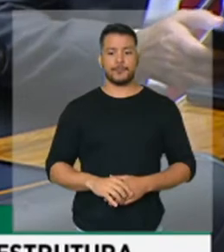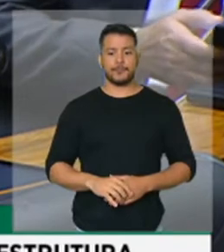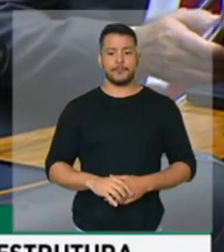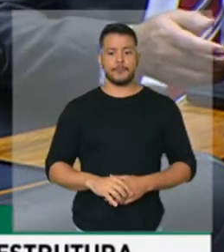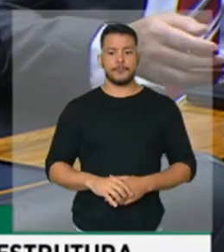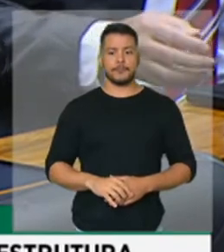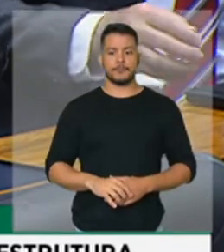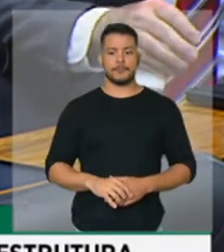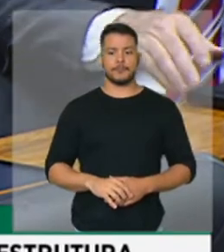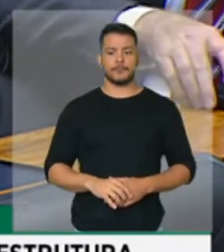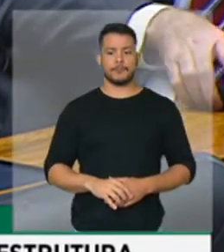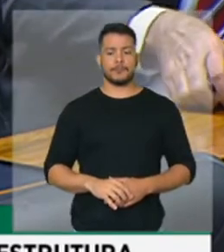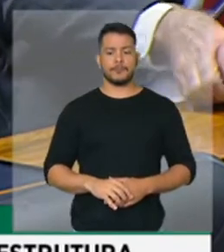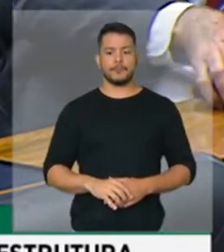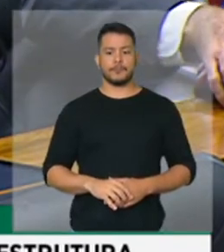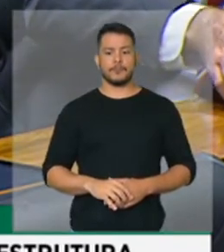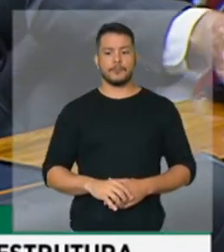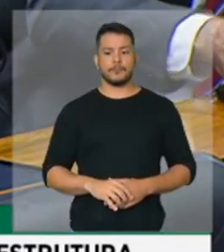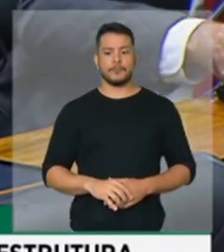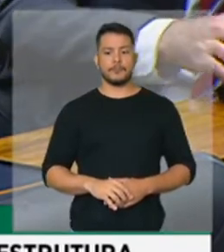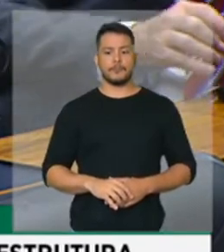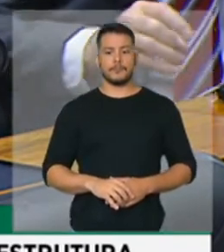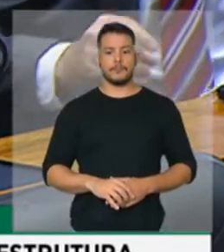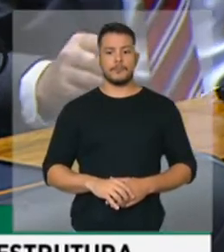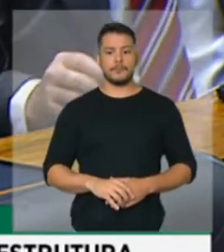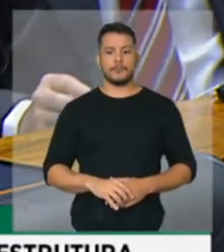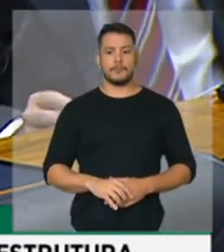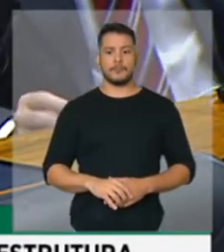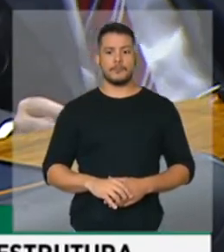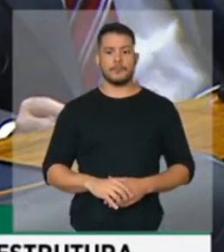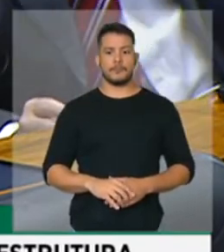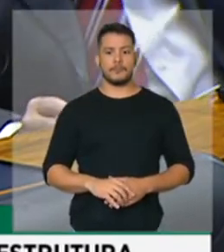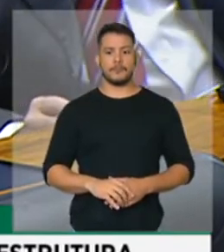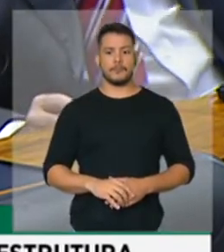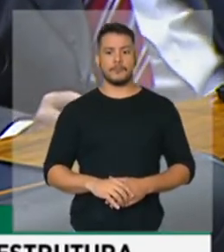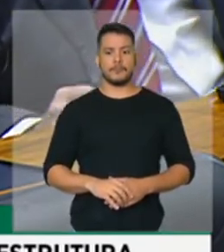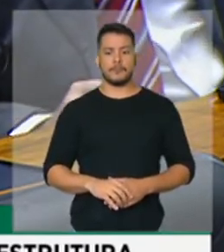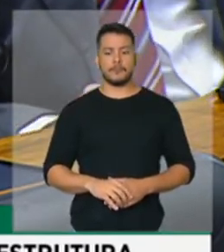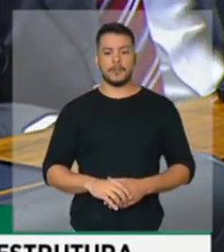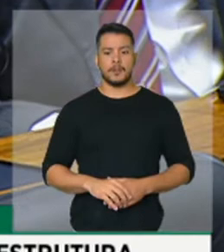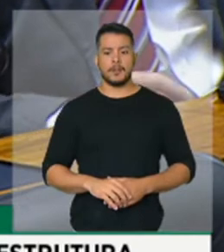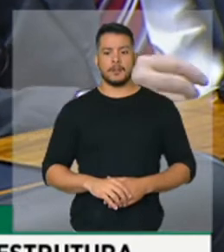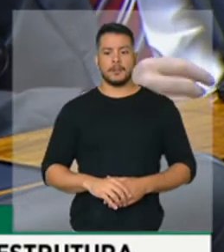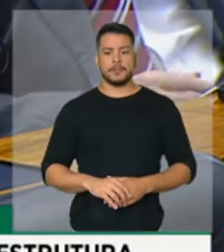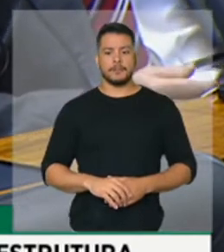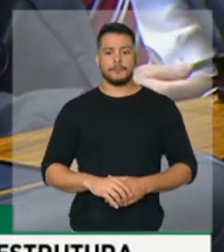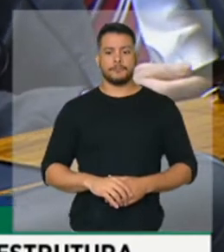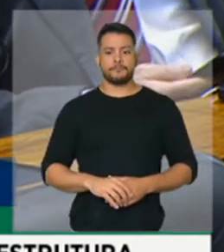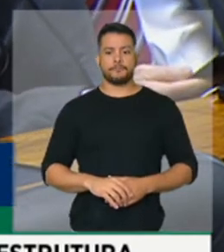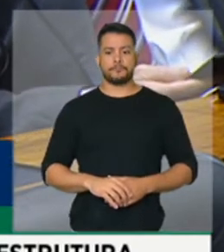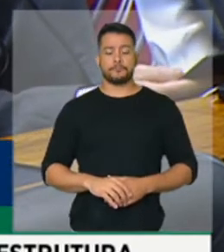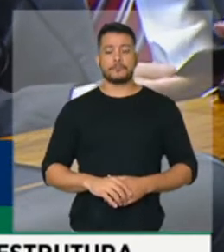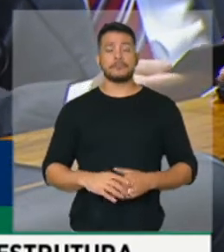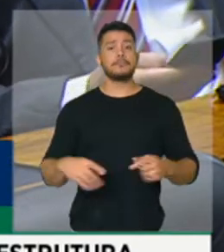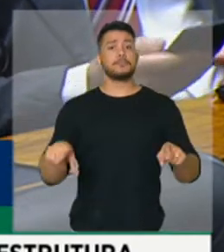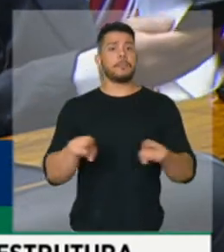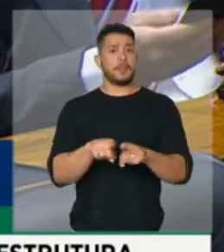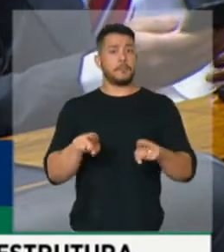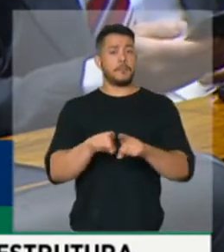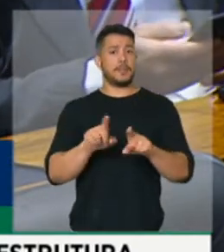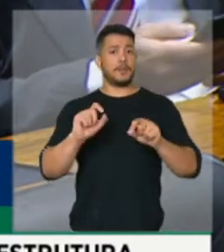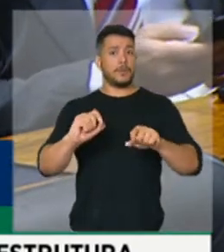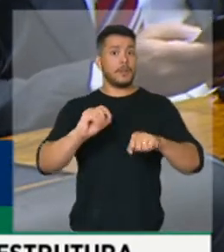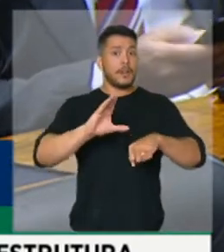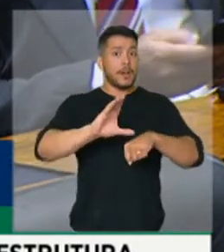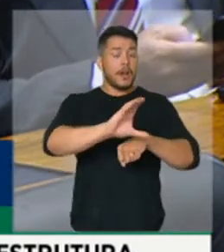da MP 1031 de 2021, esse crime que foi cometido contra a nação. Pontua ainda que na Constituição